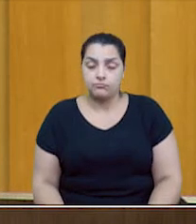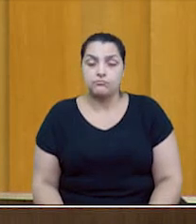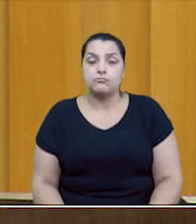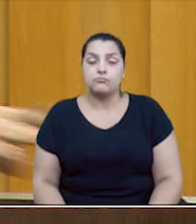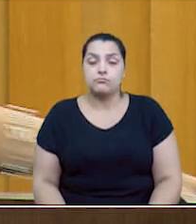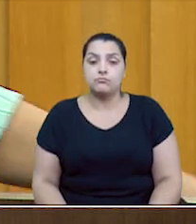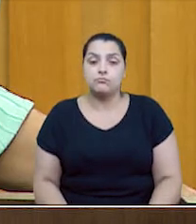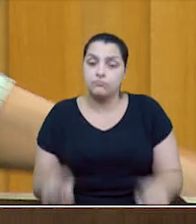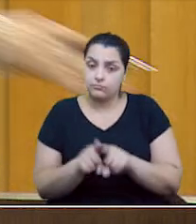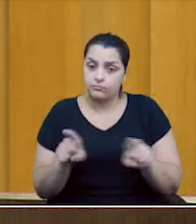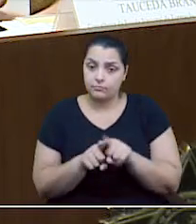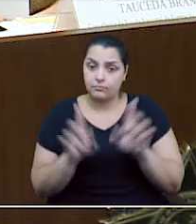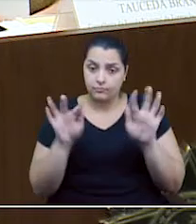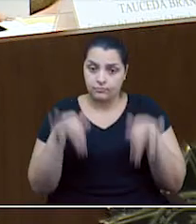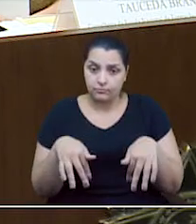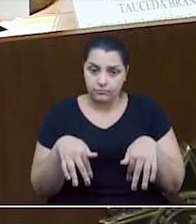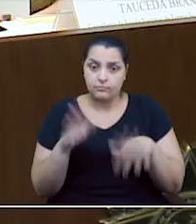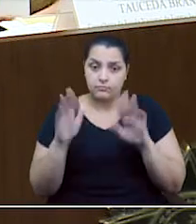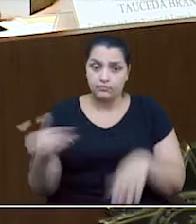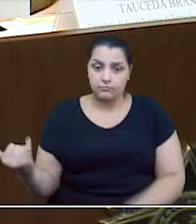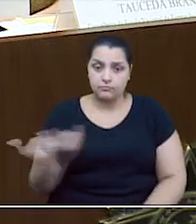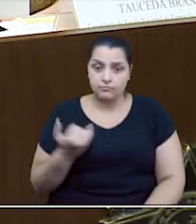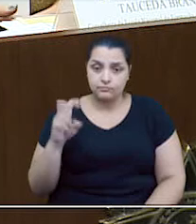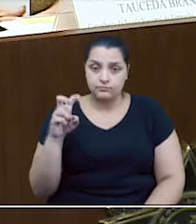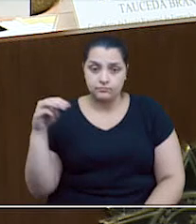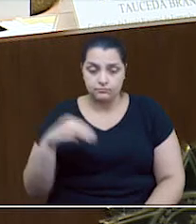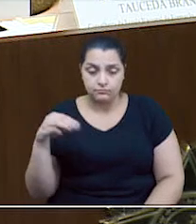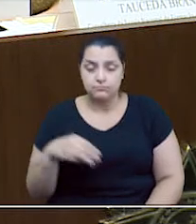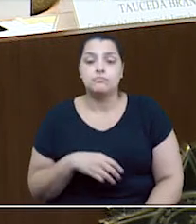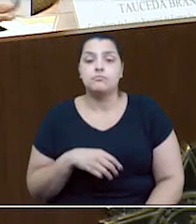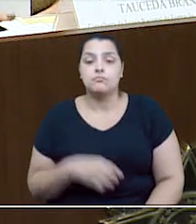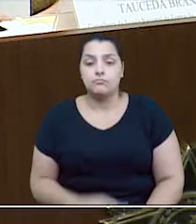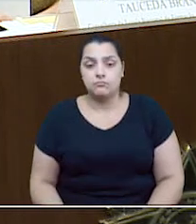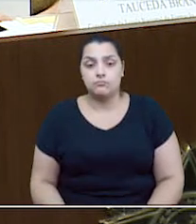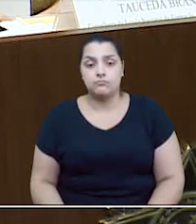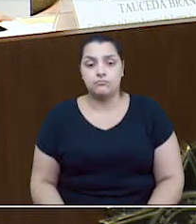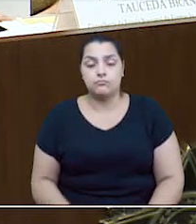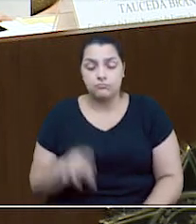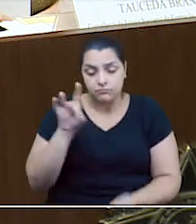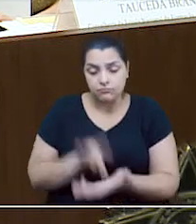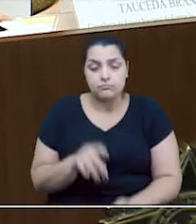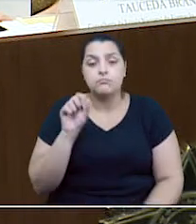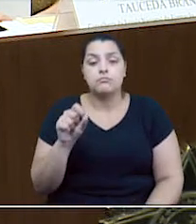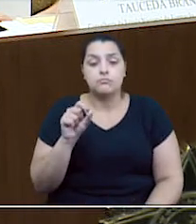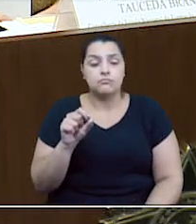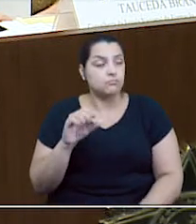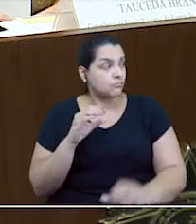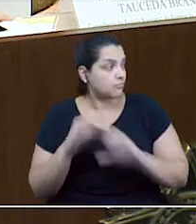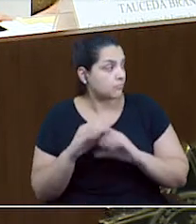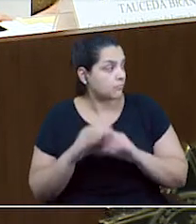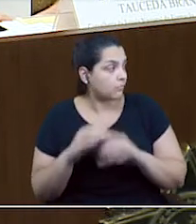a minha fala, que eu já recebi o avisinho de 5 minutos, de dar concretude e garantir uma comunicação eficaz do